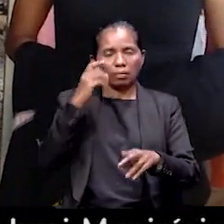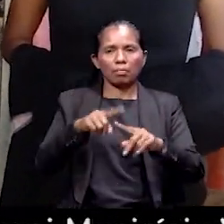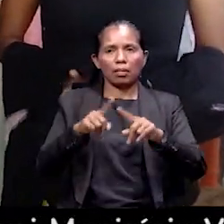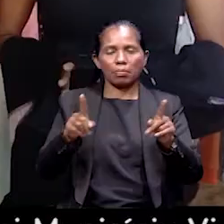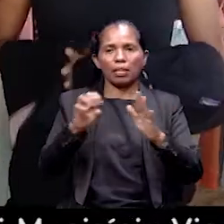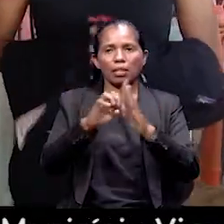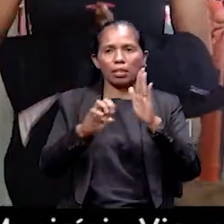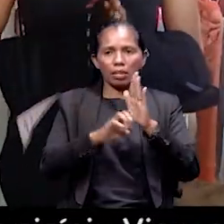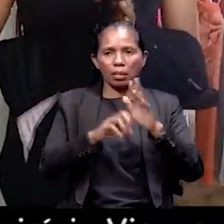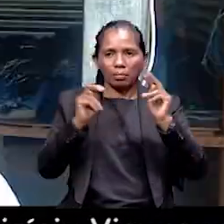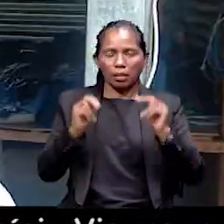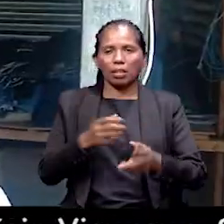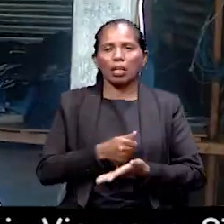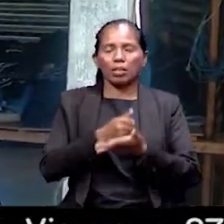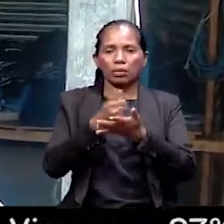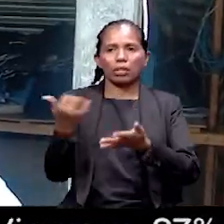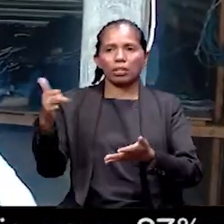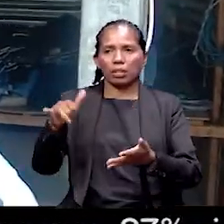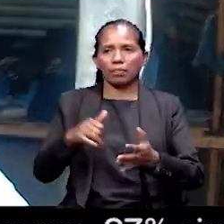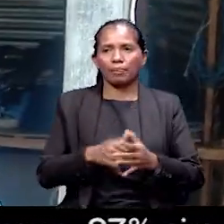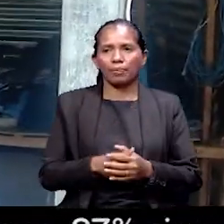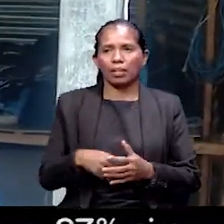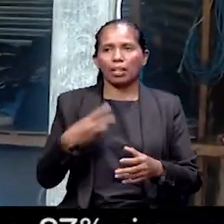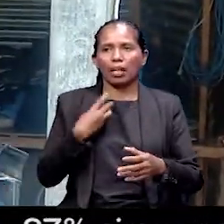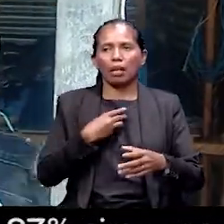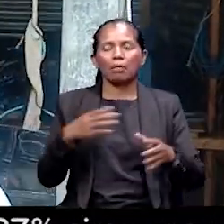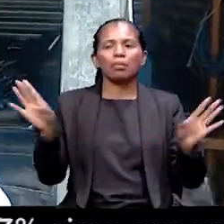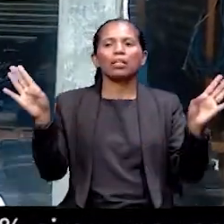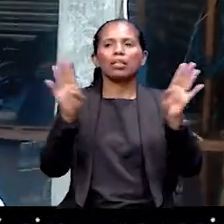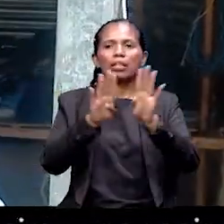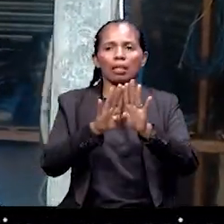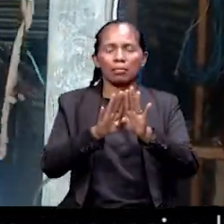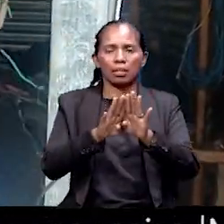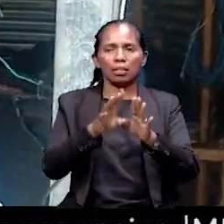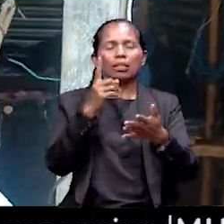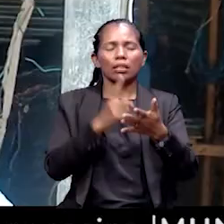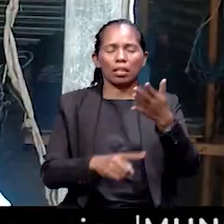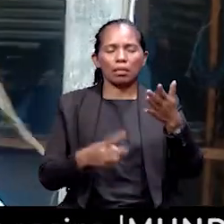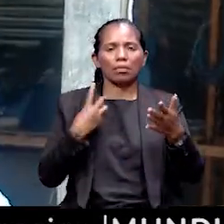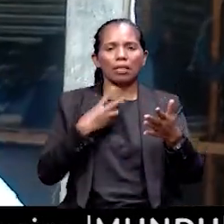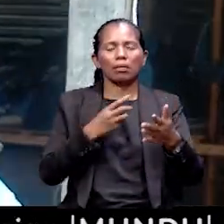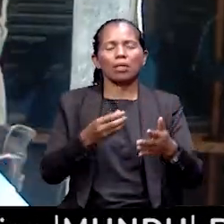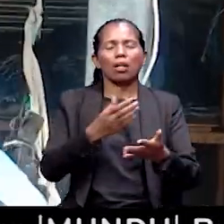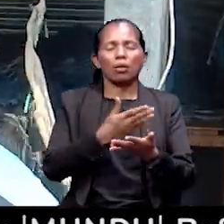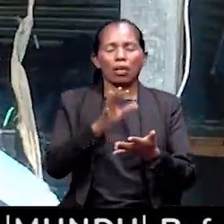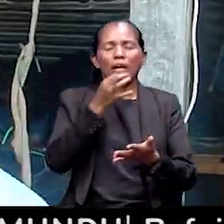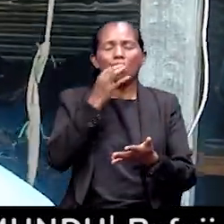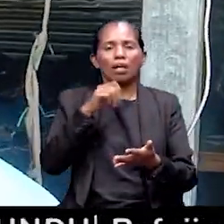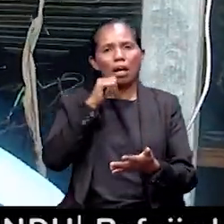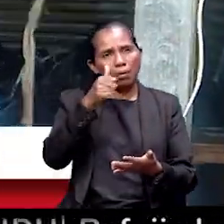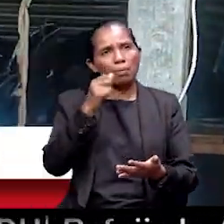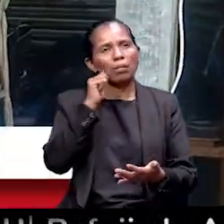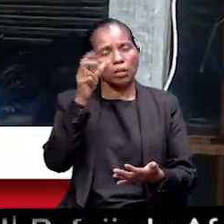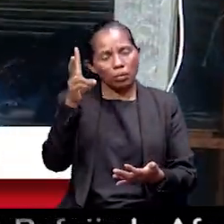estado persija tau matan basira. Agora ami ami taka ami na obe, mas ami saida maka abang kabairu ami to hapali. Ami na ami na wan